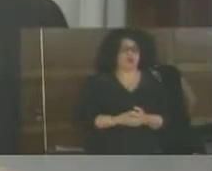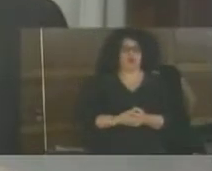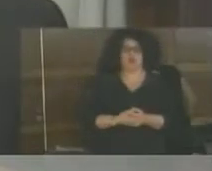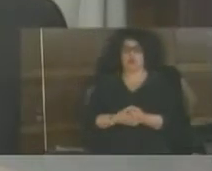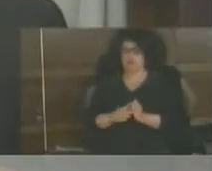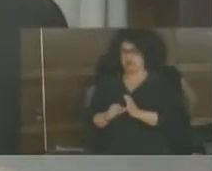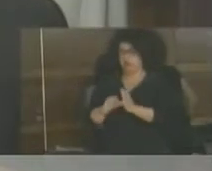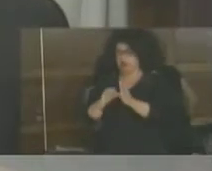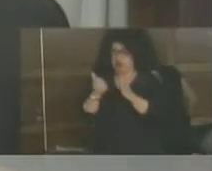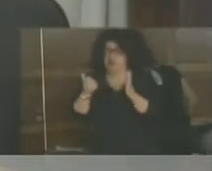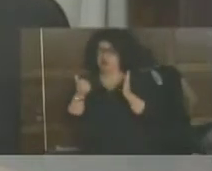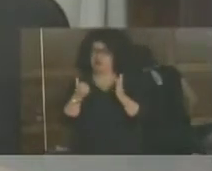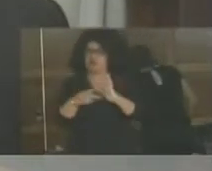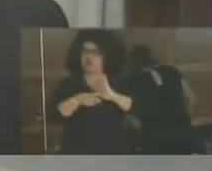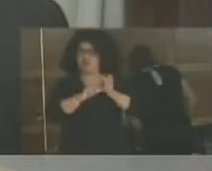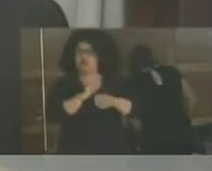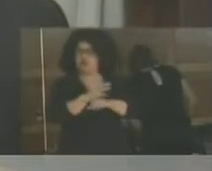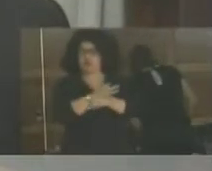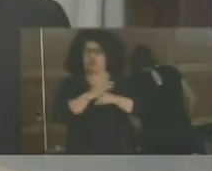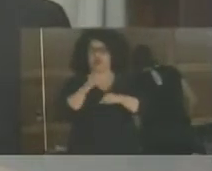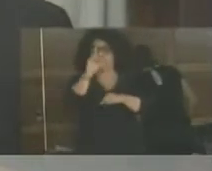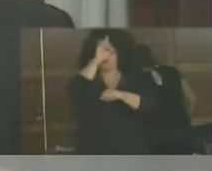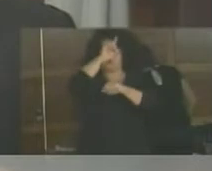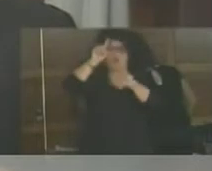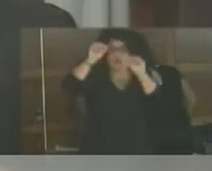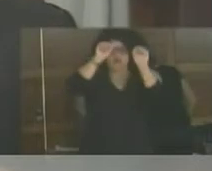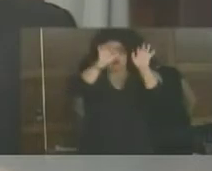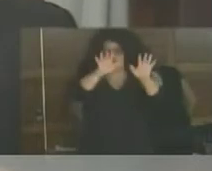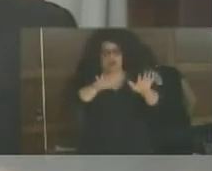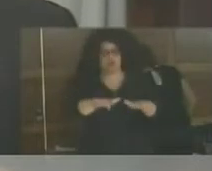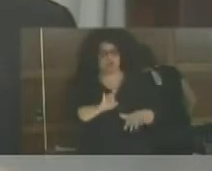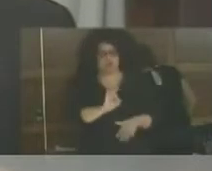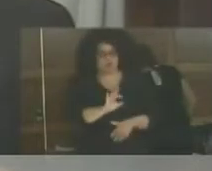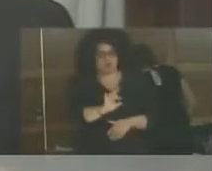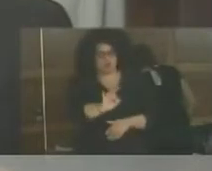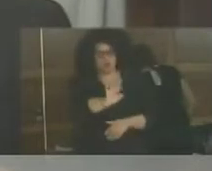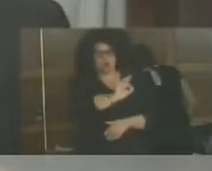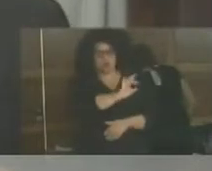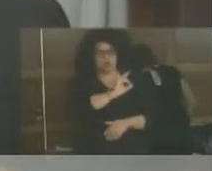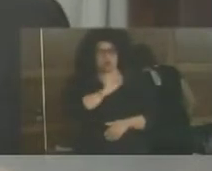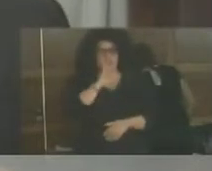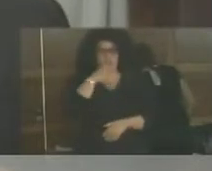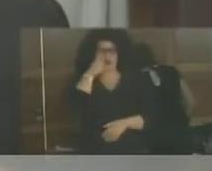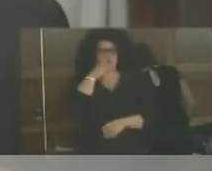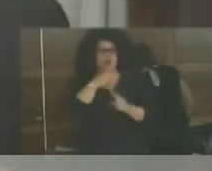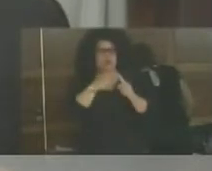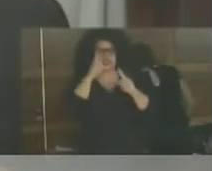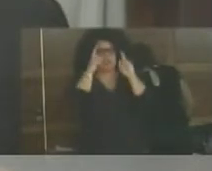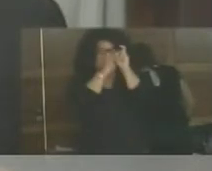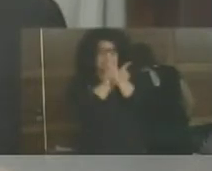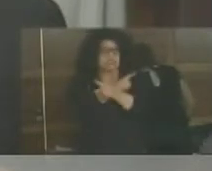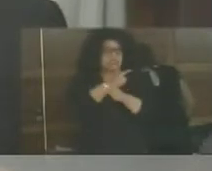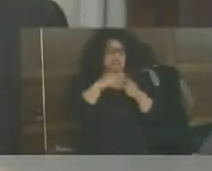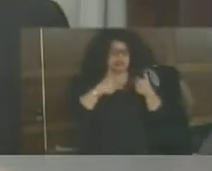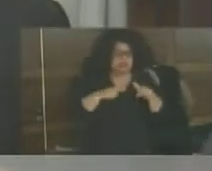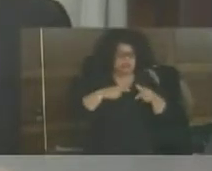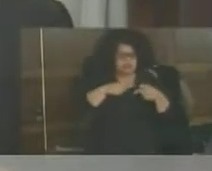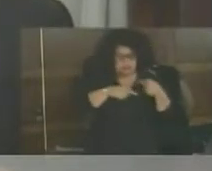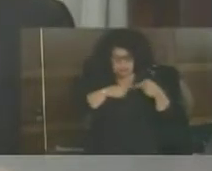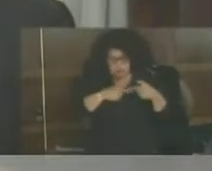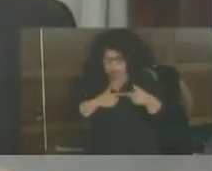do segundo período, que Deus possa abençoar todos os vereadores nessa trajetória difícil de ser político nos dias